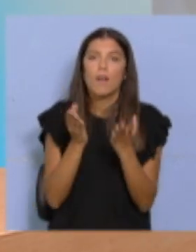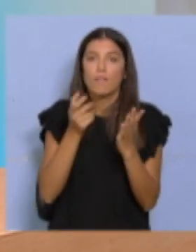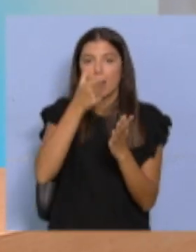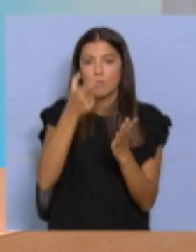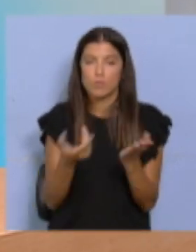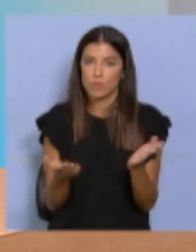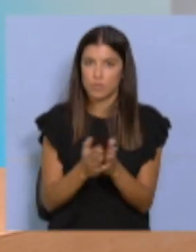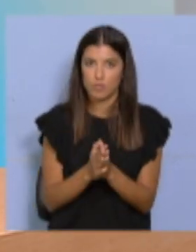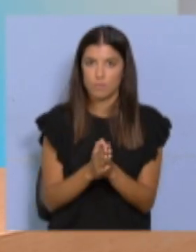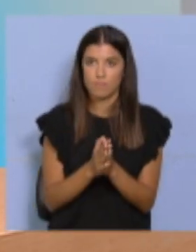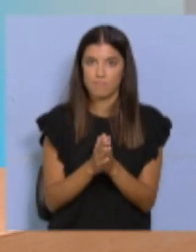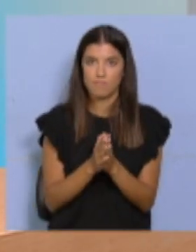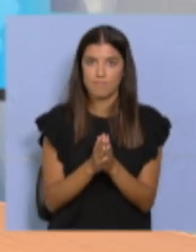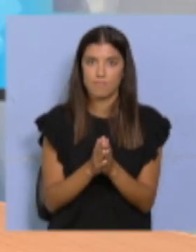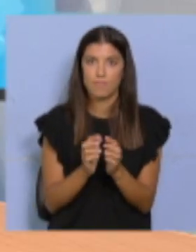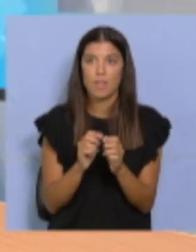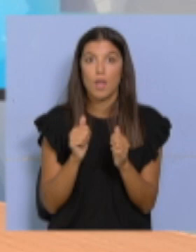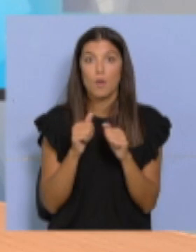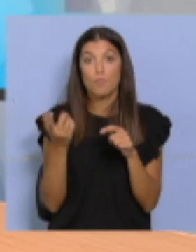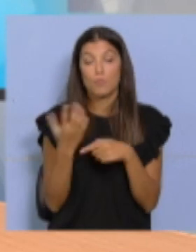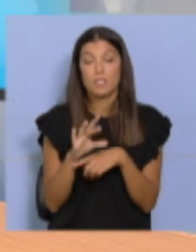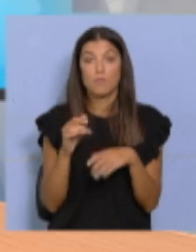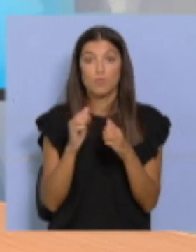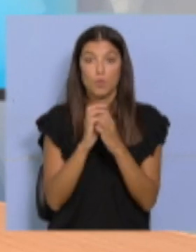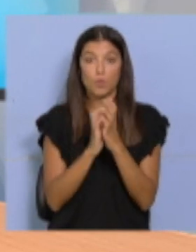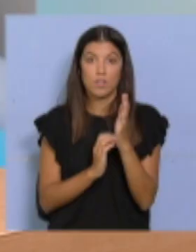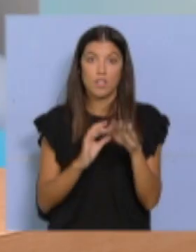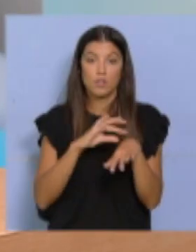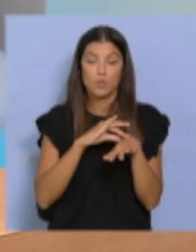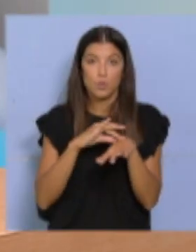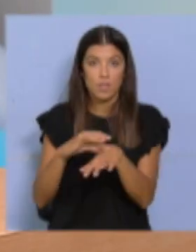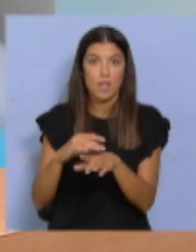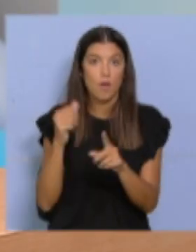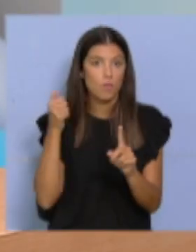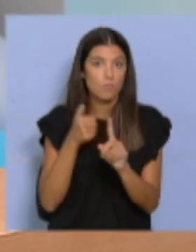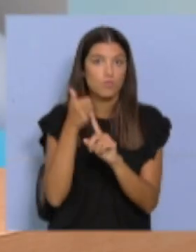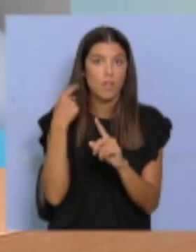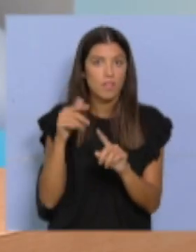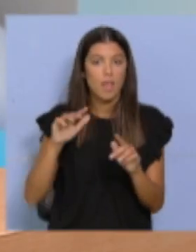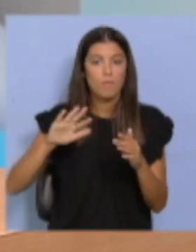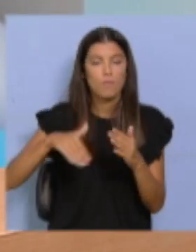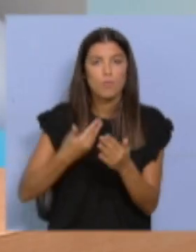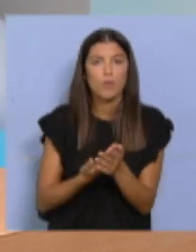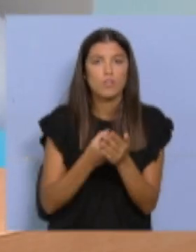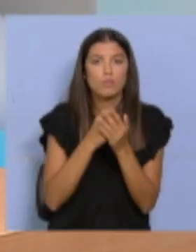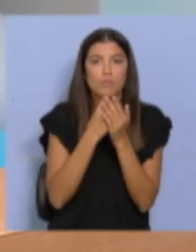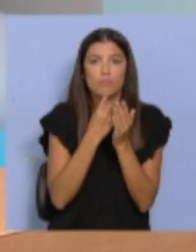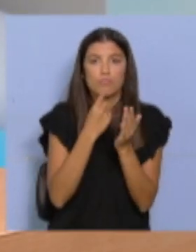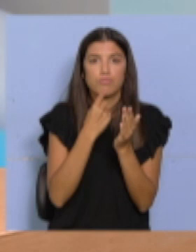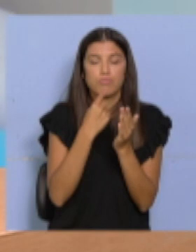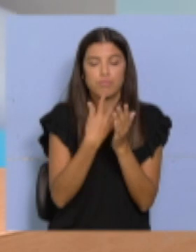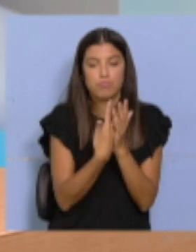Talvez... O guião do Outubro Missionário tem muitas propostas, não é? Sim, talvez eu